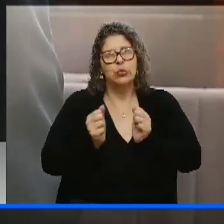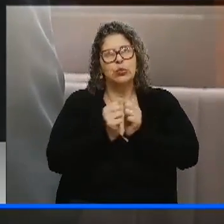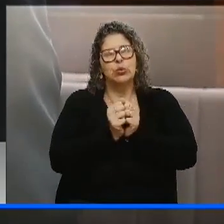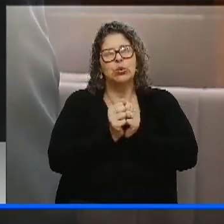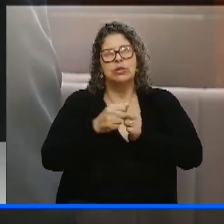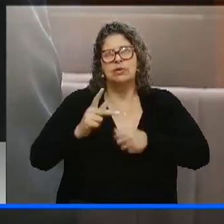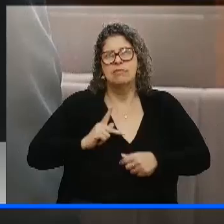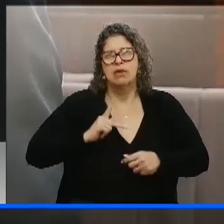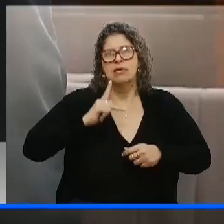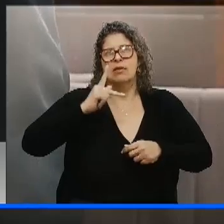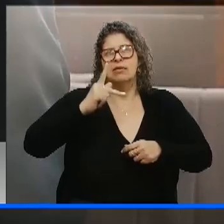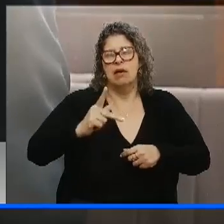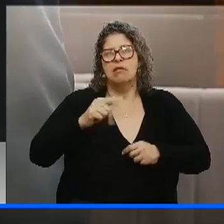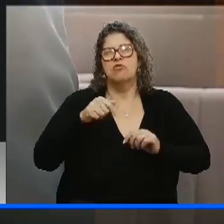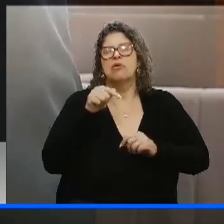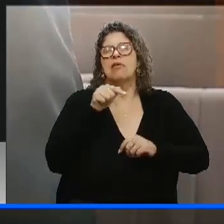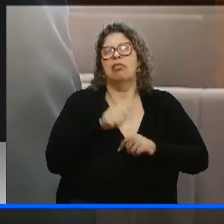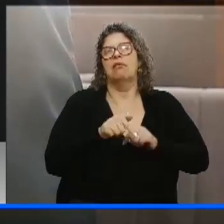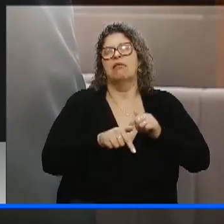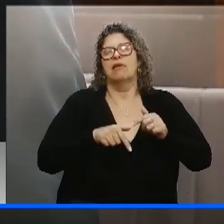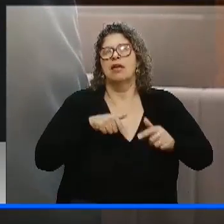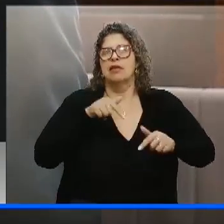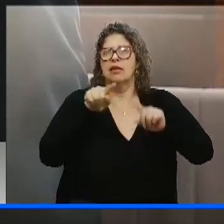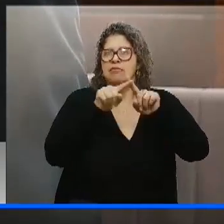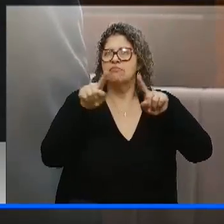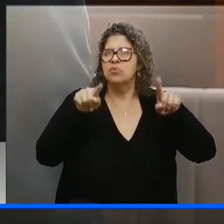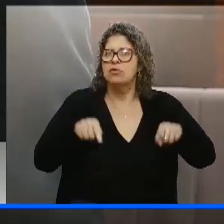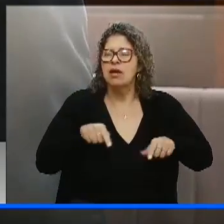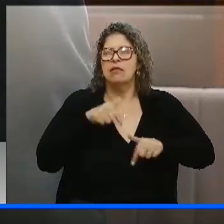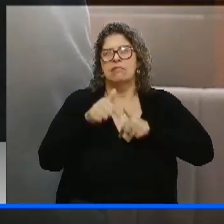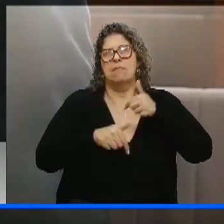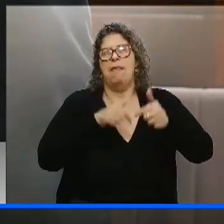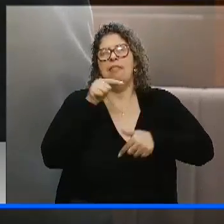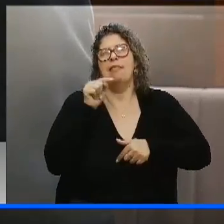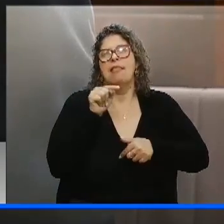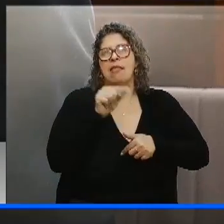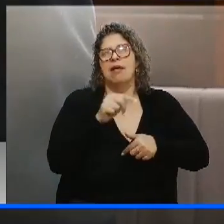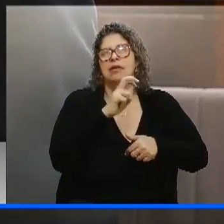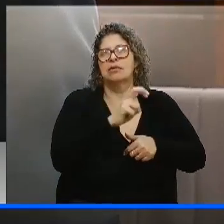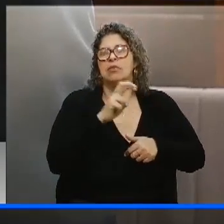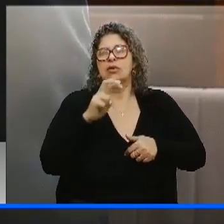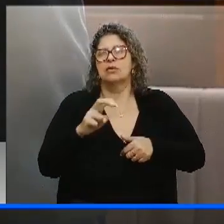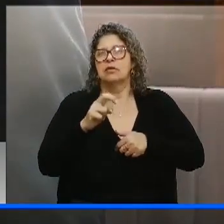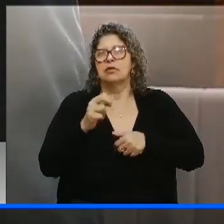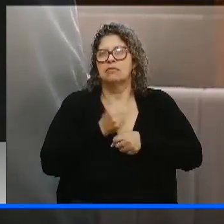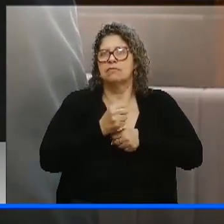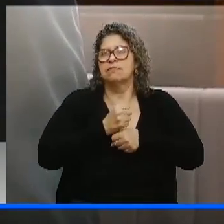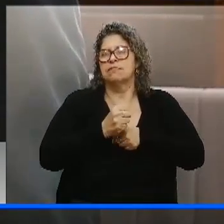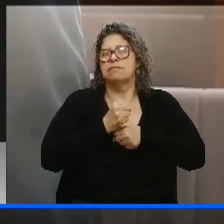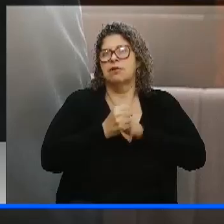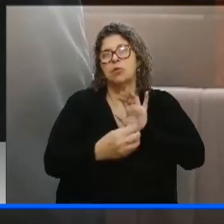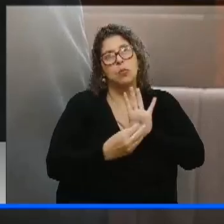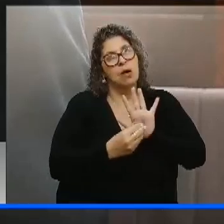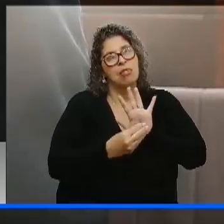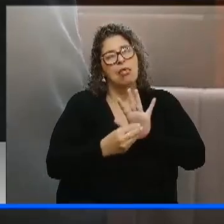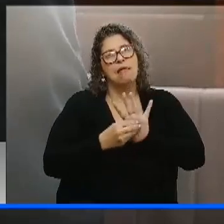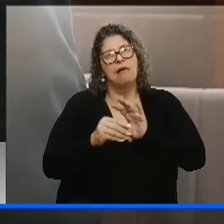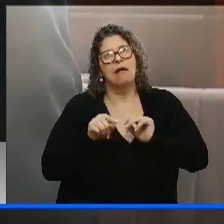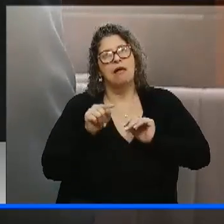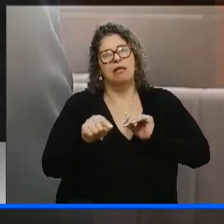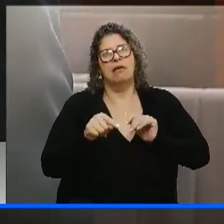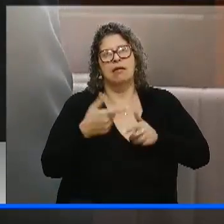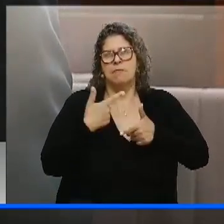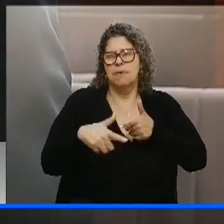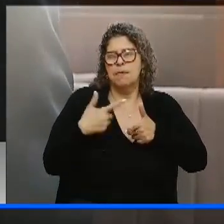presidentes que passaram lá e os funcionários que passaram a com 55 anos de ser referência de trazer os problemas